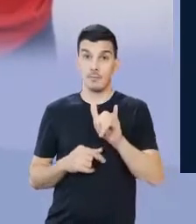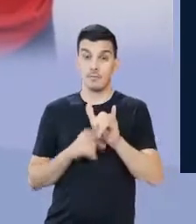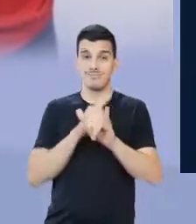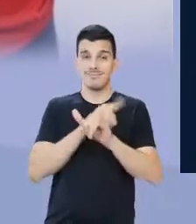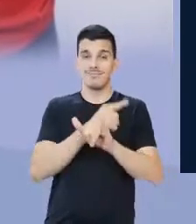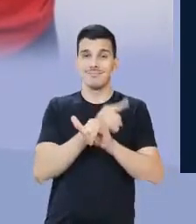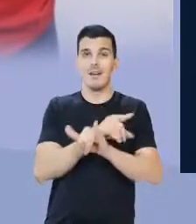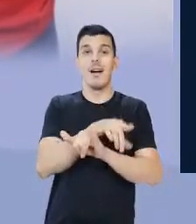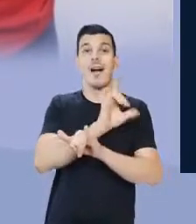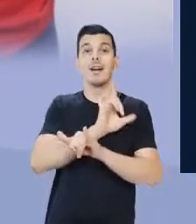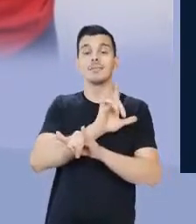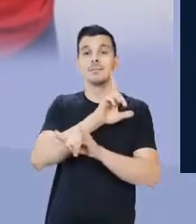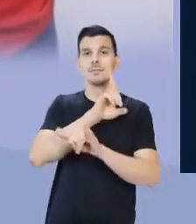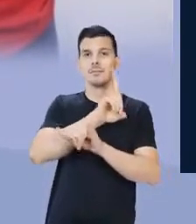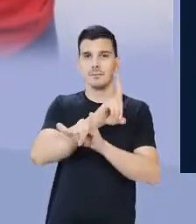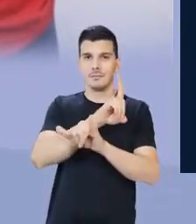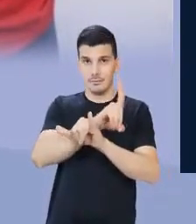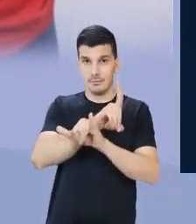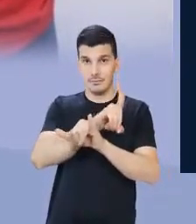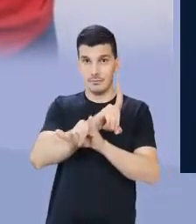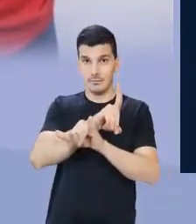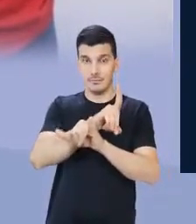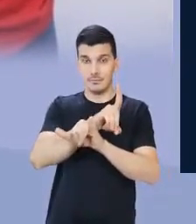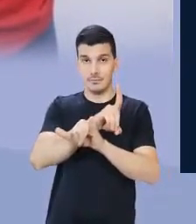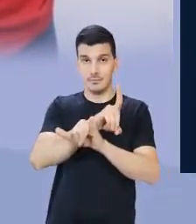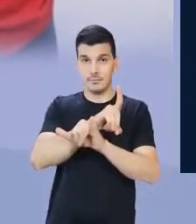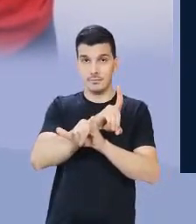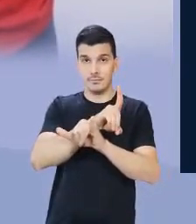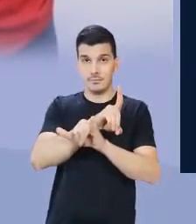Y e o Y é antecedido por